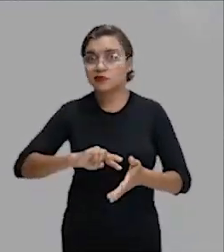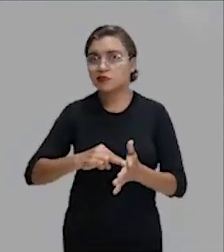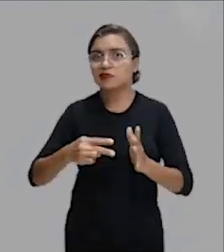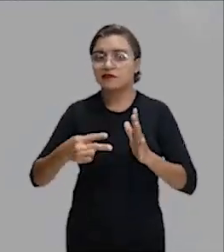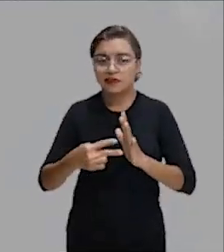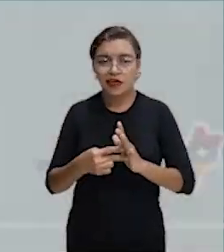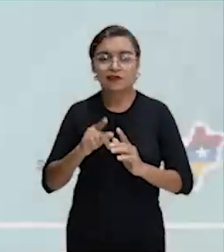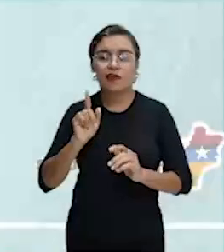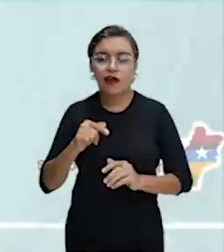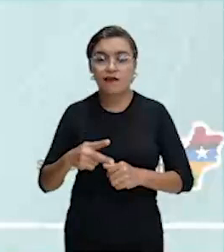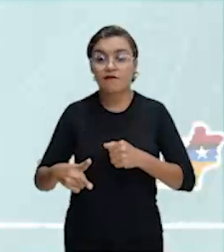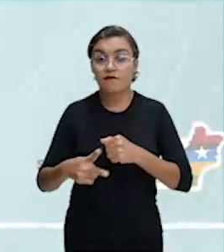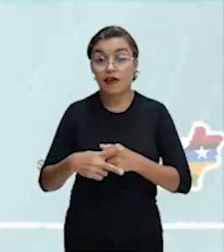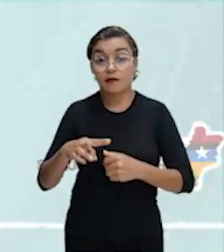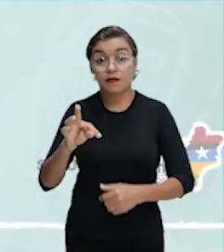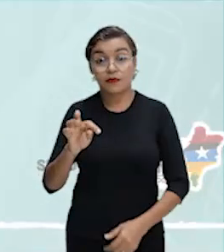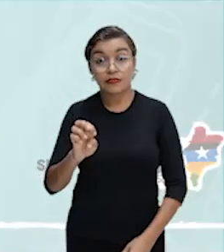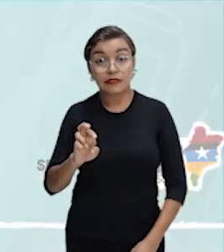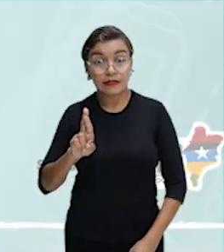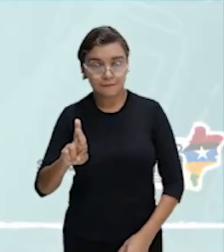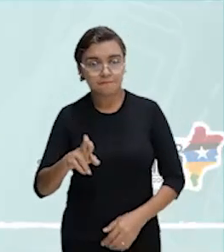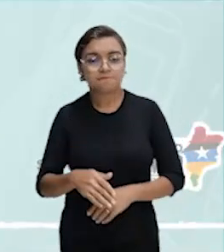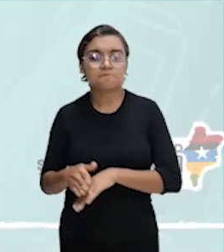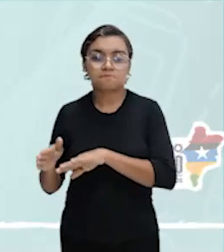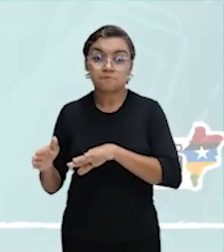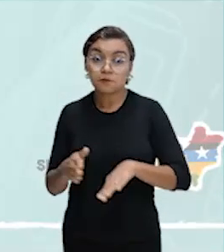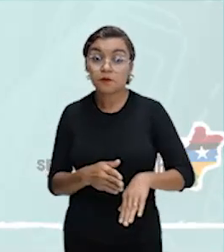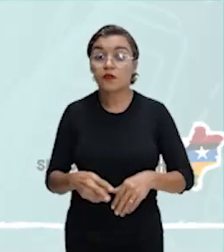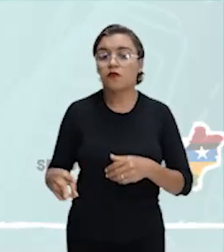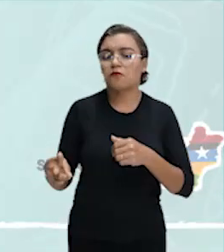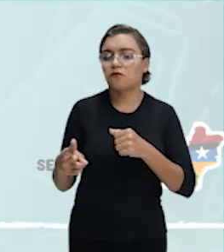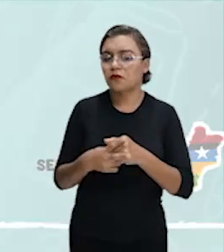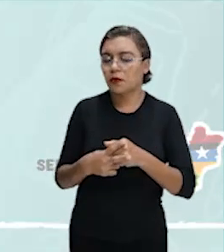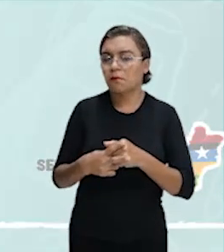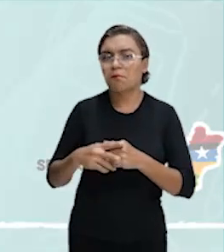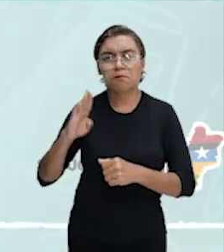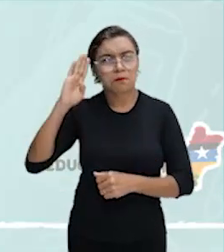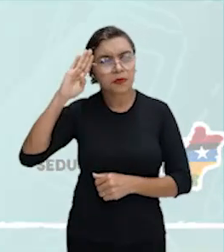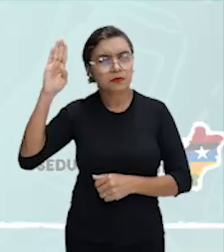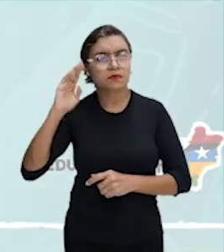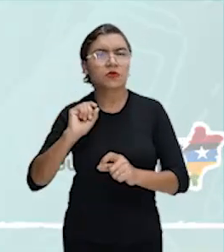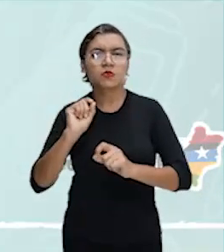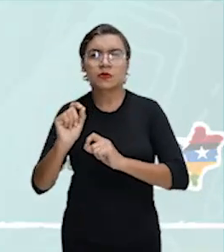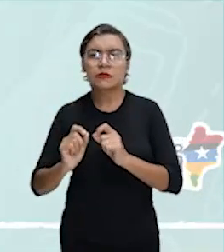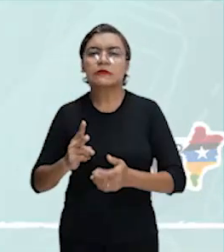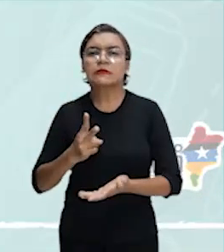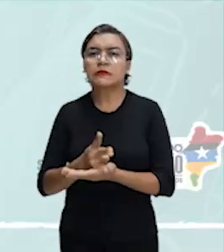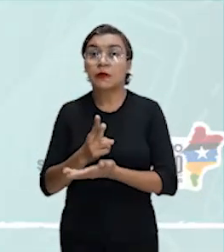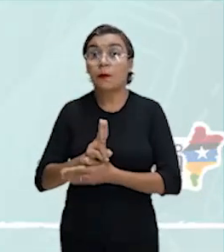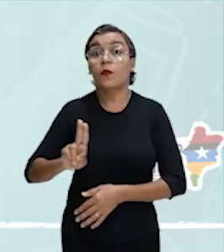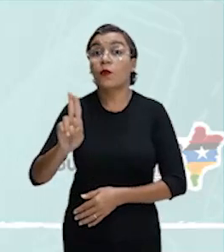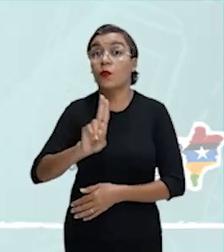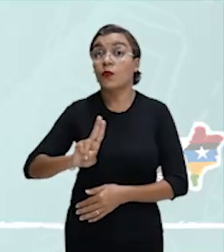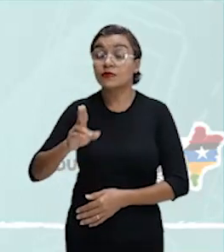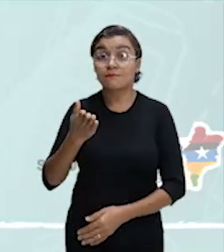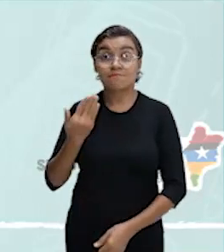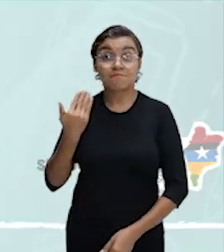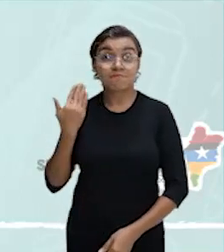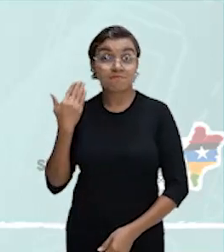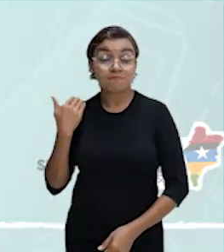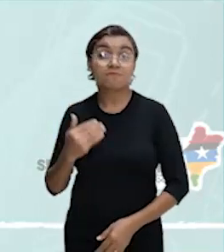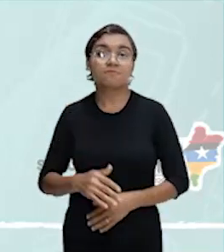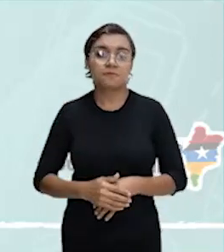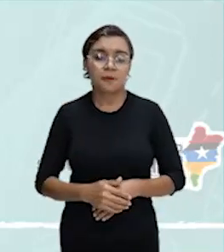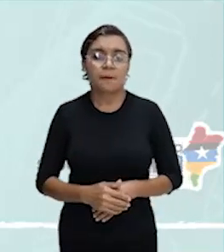dele é o verbo ter. Já o verbo principal, como eu estava mencionando, ele é sempre conjugado no particípio passado. O que é o